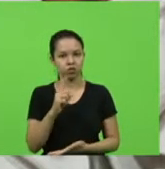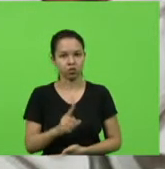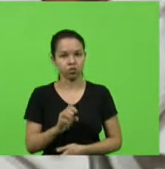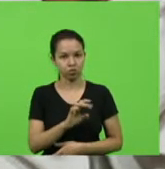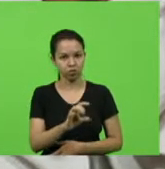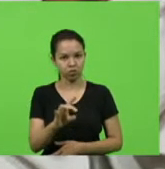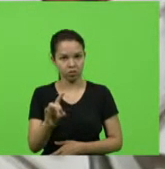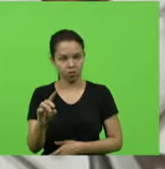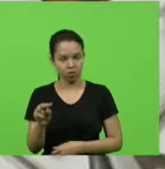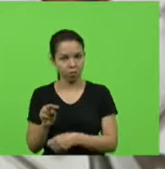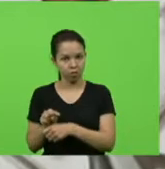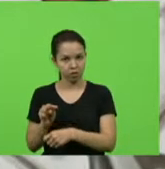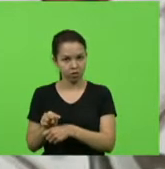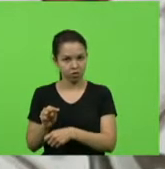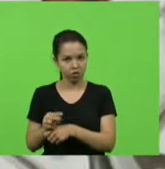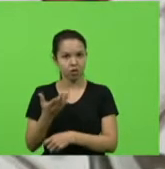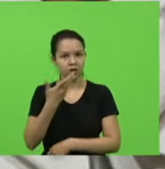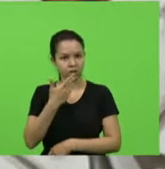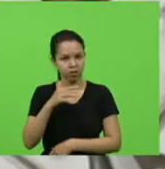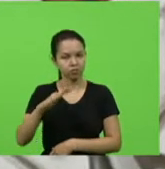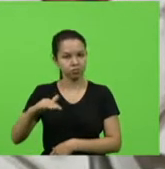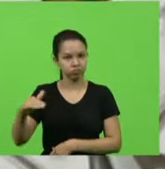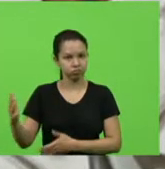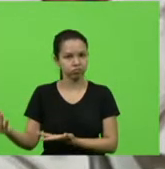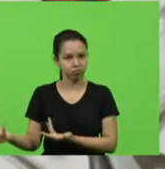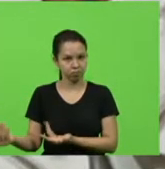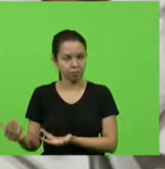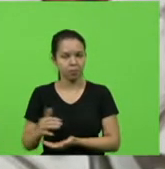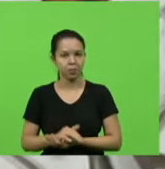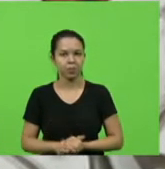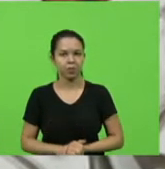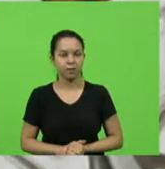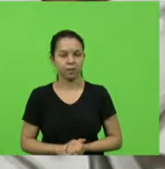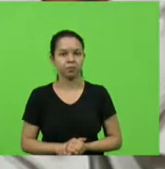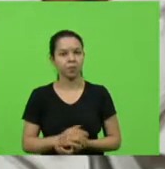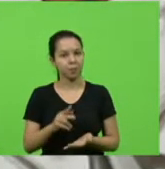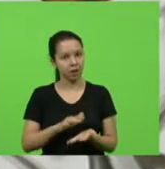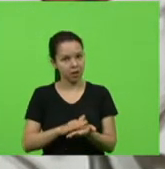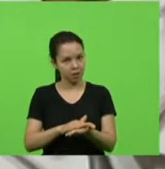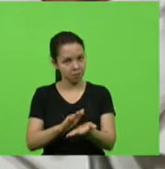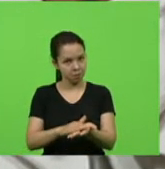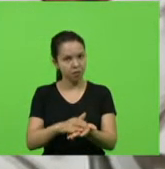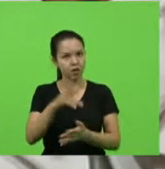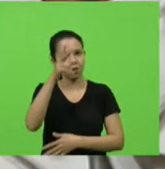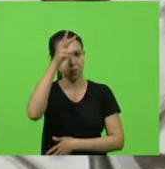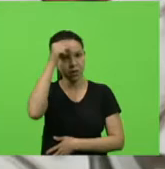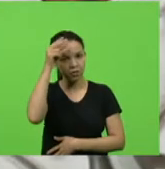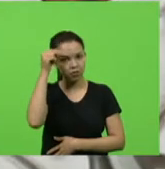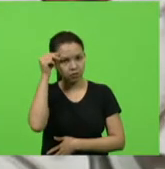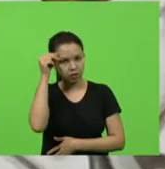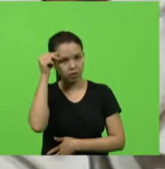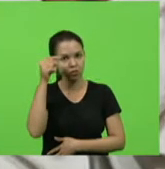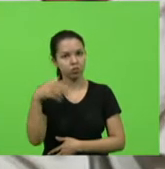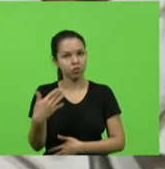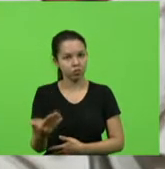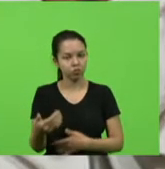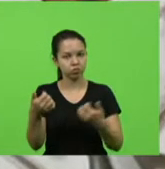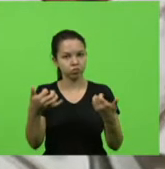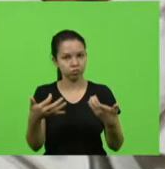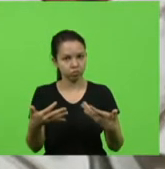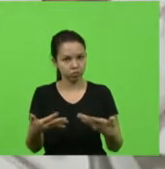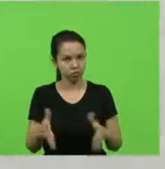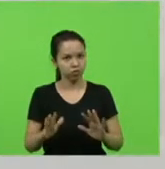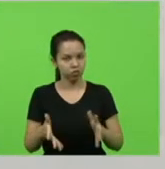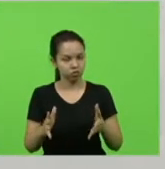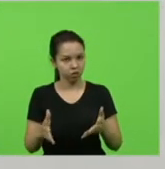criança e do adolescente. Então, parabéns ao prefeito e, diante de todos esses fatos, nós estamos trazendo para casa um projeto de lei que já conta